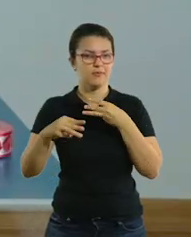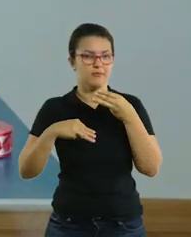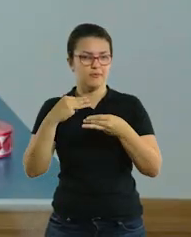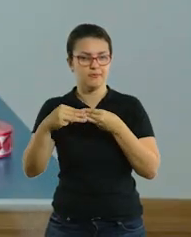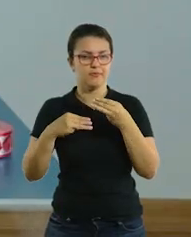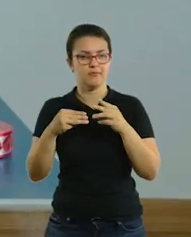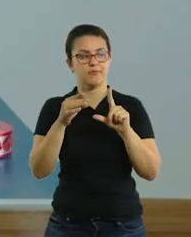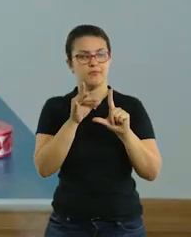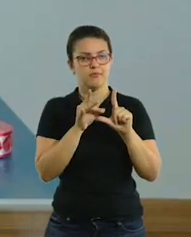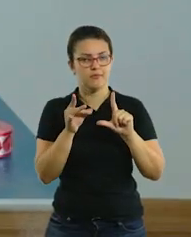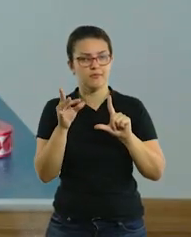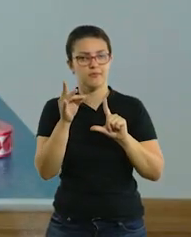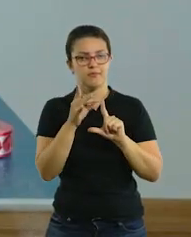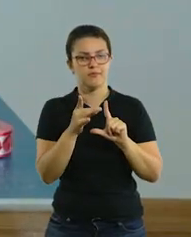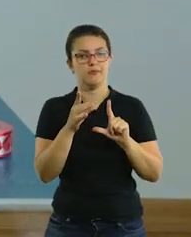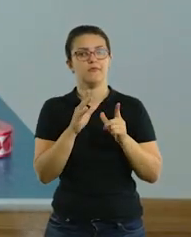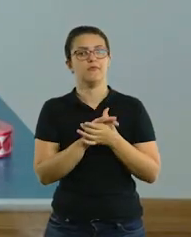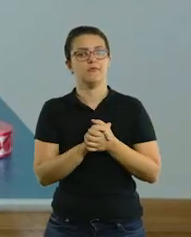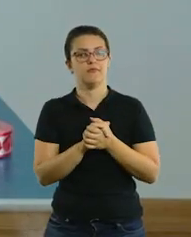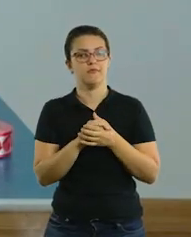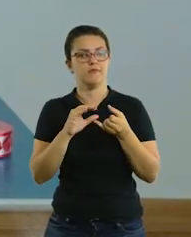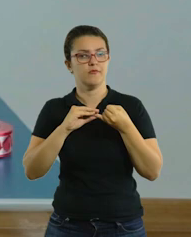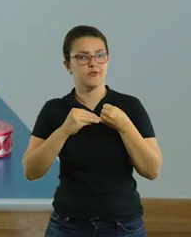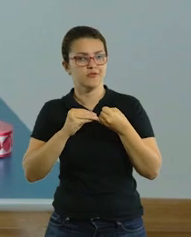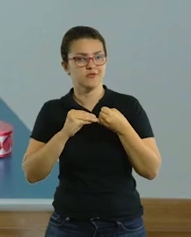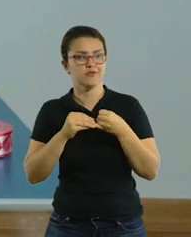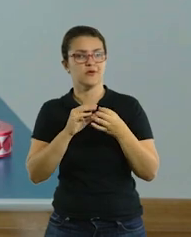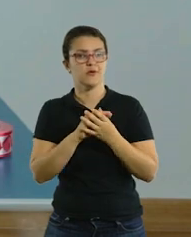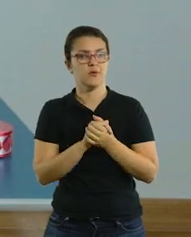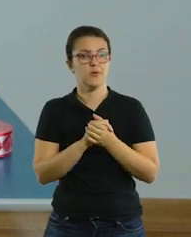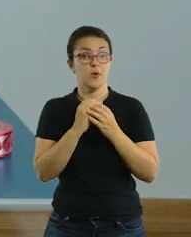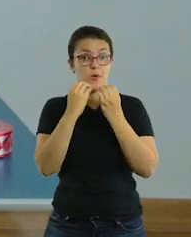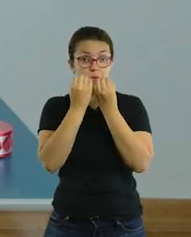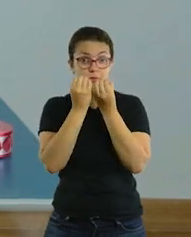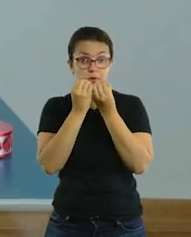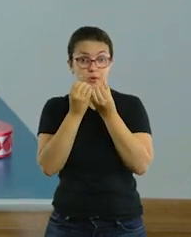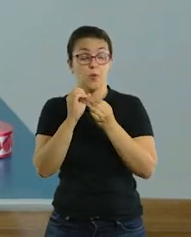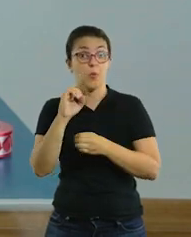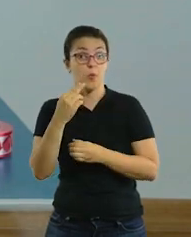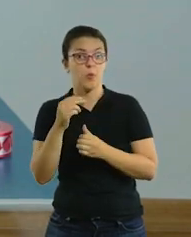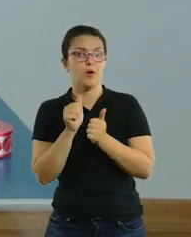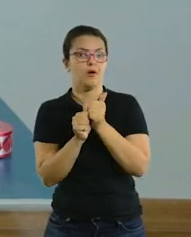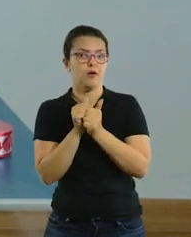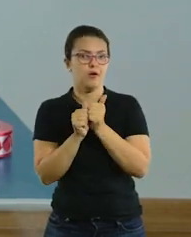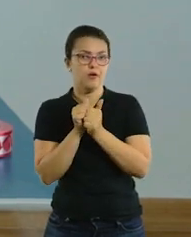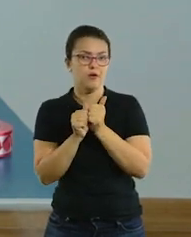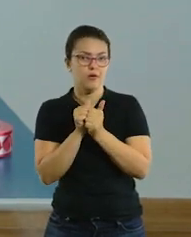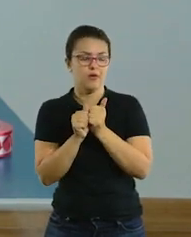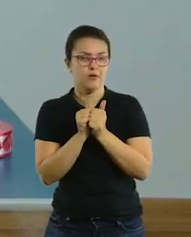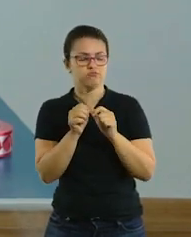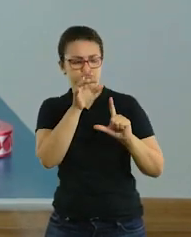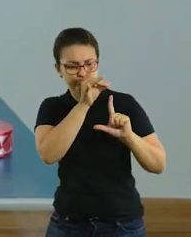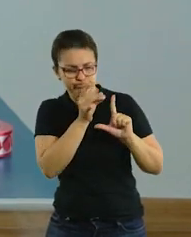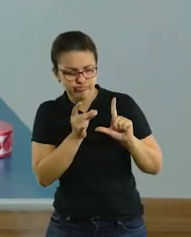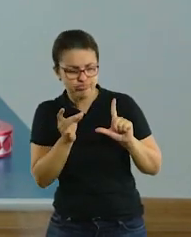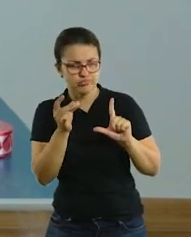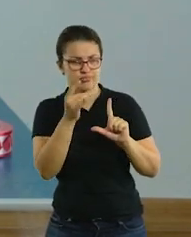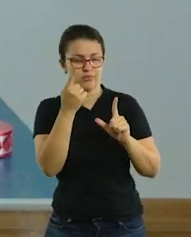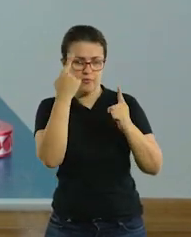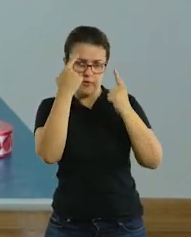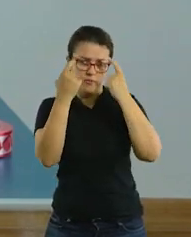com macarrãozinho, com grãos de feijão, grãos de milho ou grãos de arroz. Aí, usando